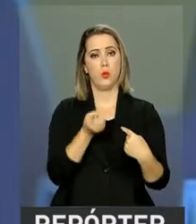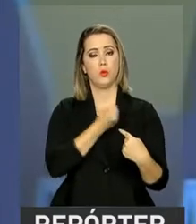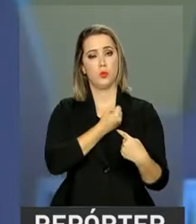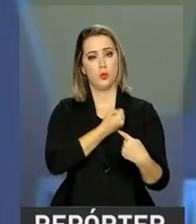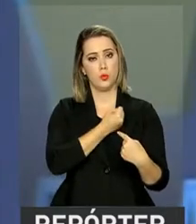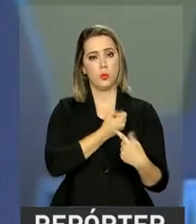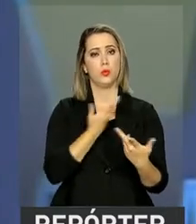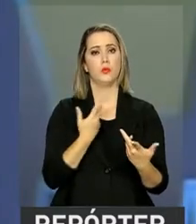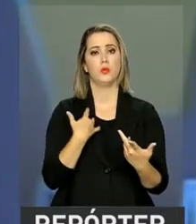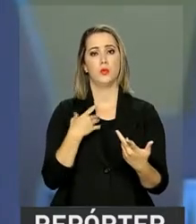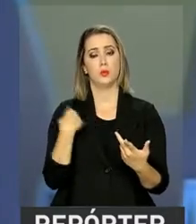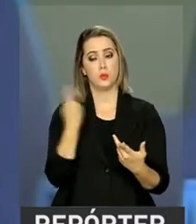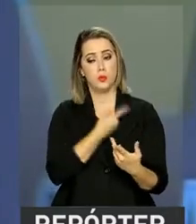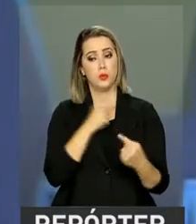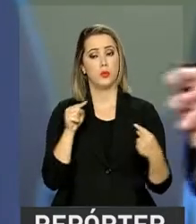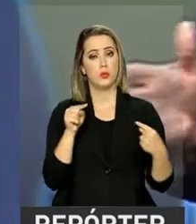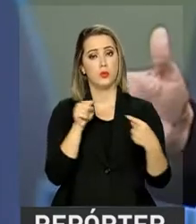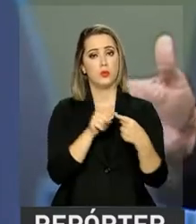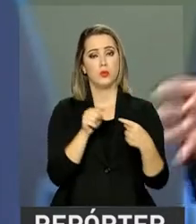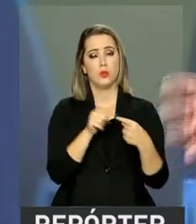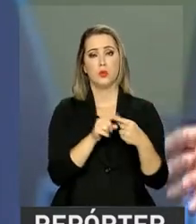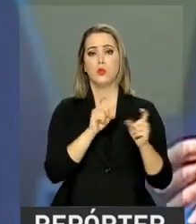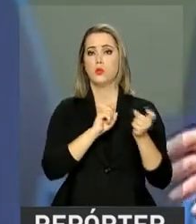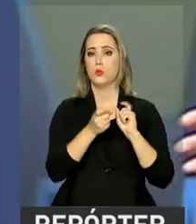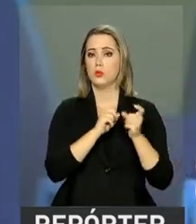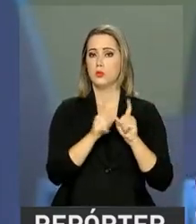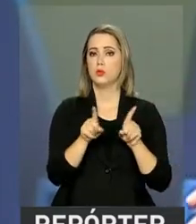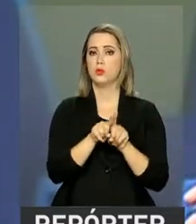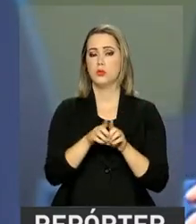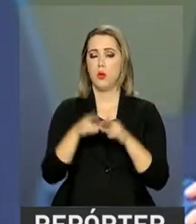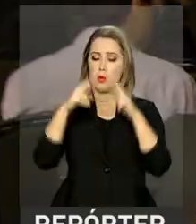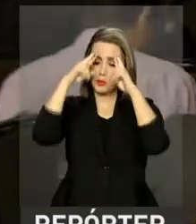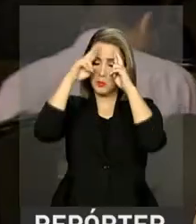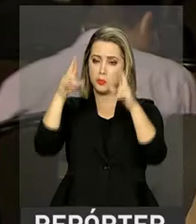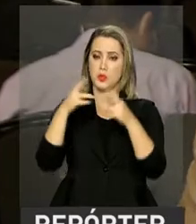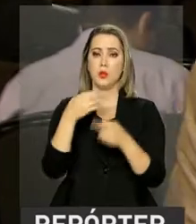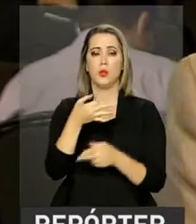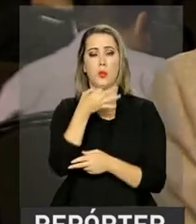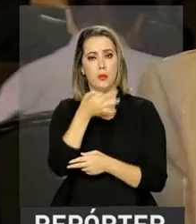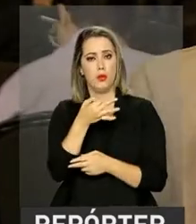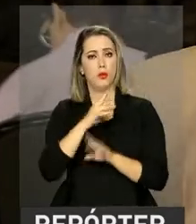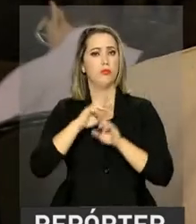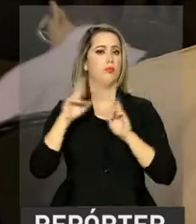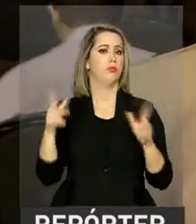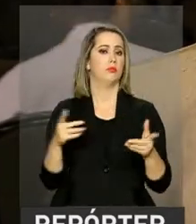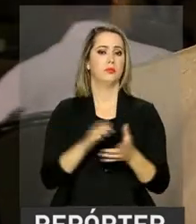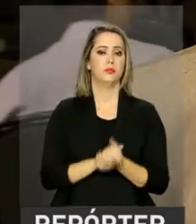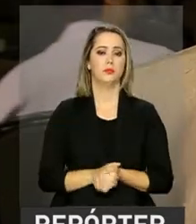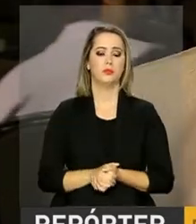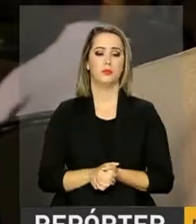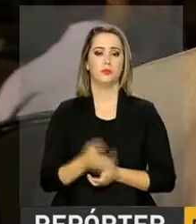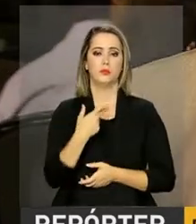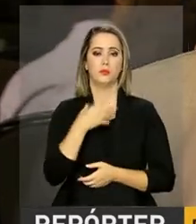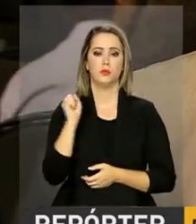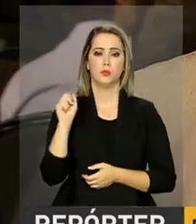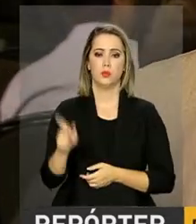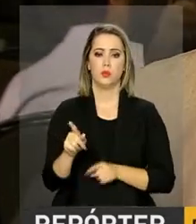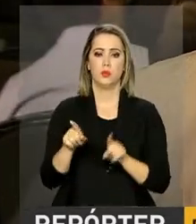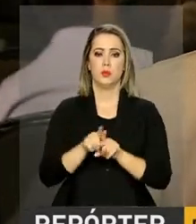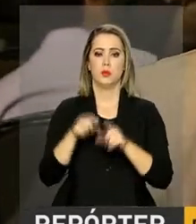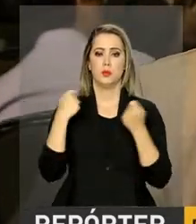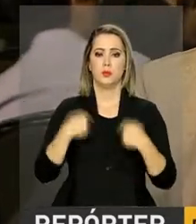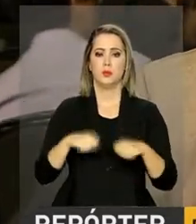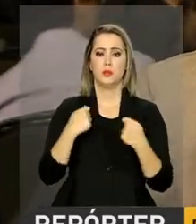gestor respeitando as opiniões de viajantes que têm contra a reforma da previdência tem que ser pensada na forma que está não dá a gente